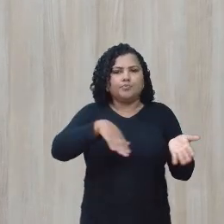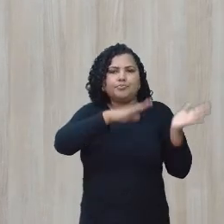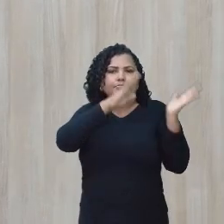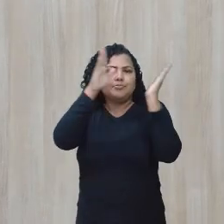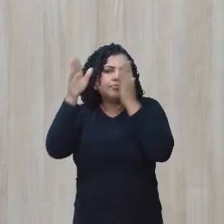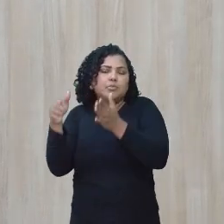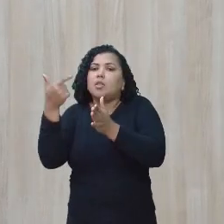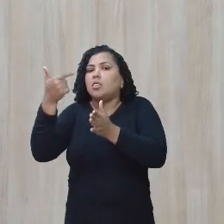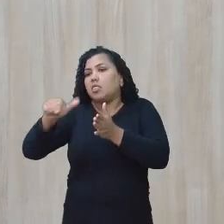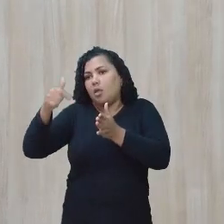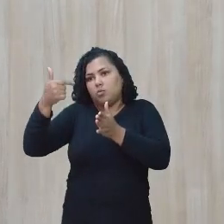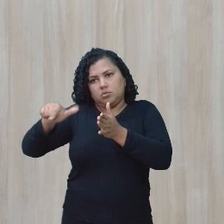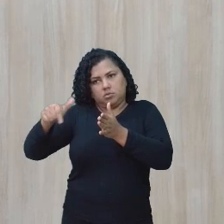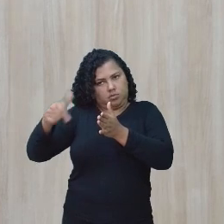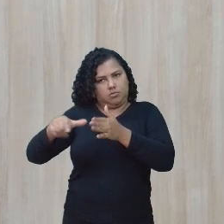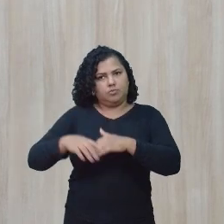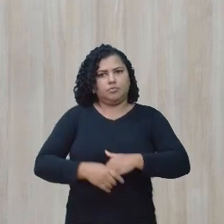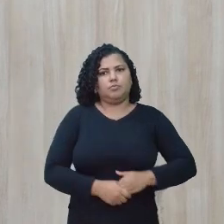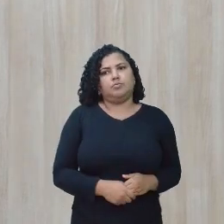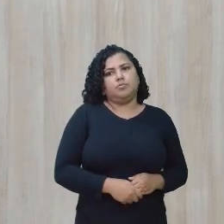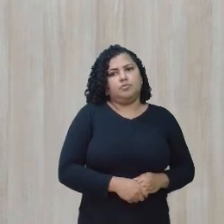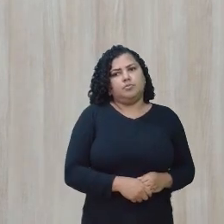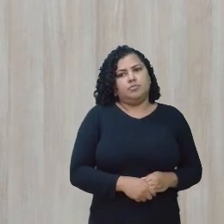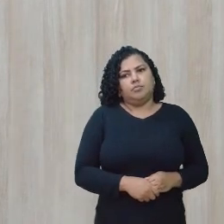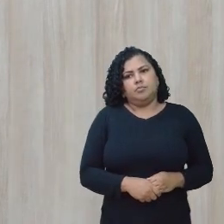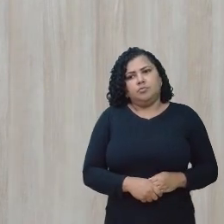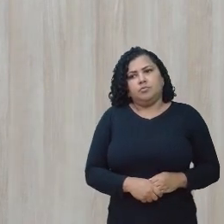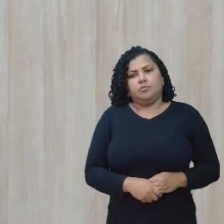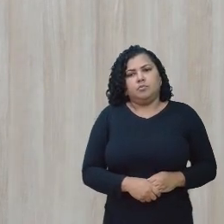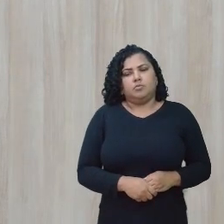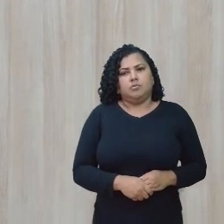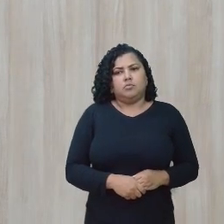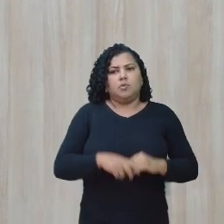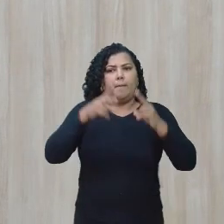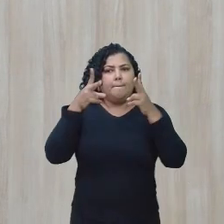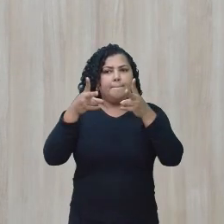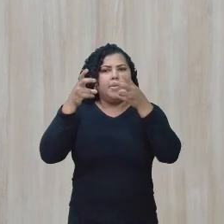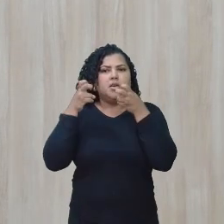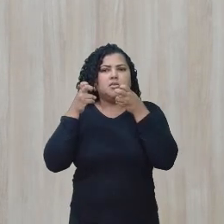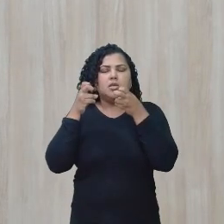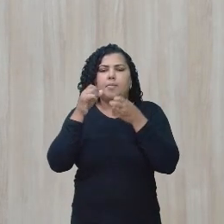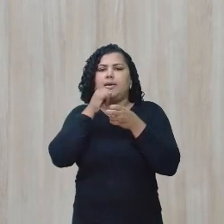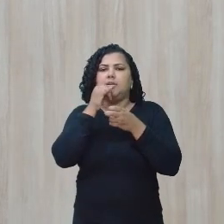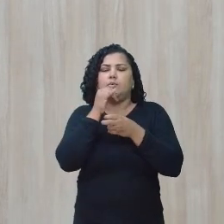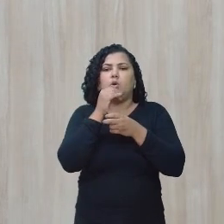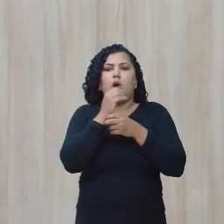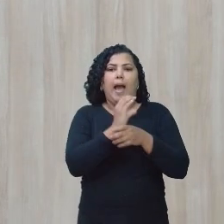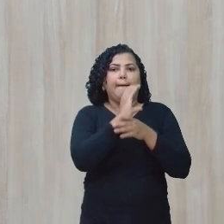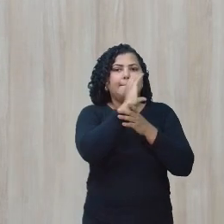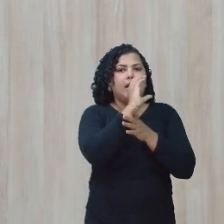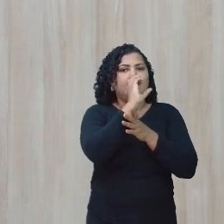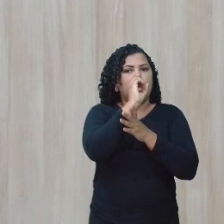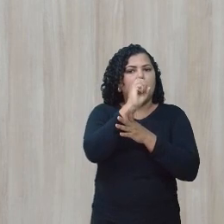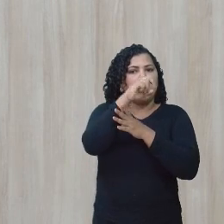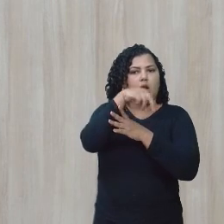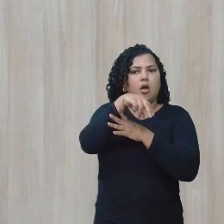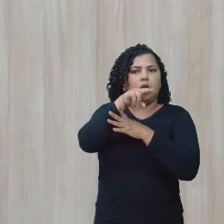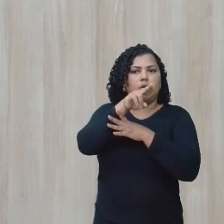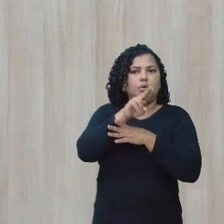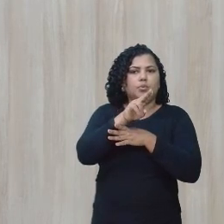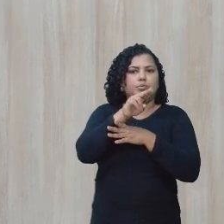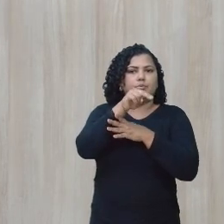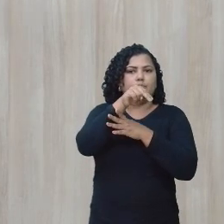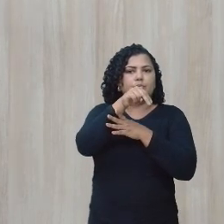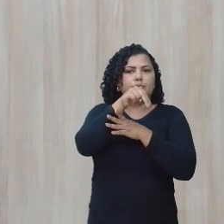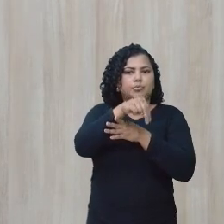countable nouns, uncountable nouns, tá? Perceba que formamos aqui o contrário de countable, só colocamos aqui o